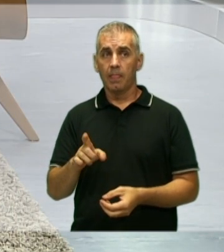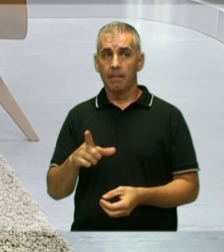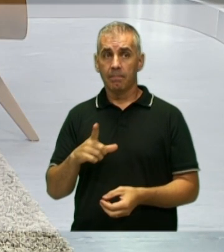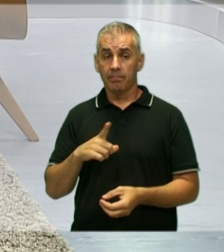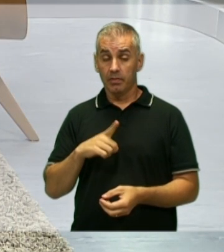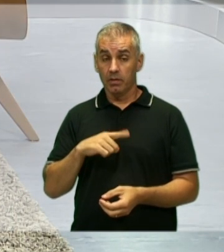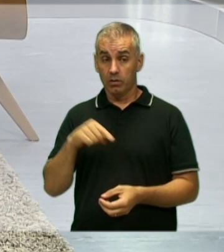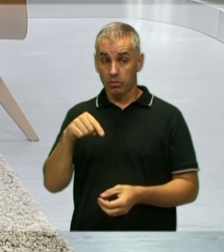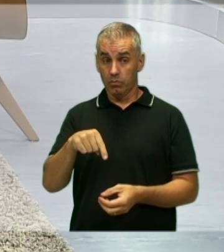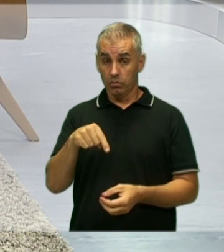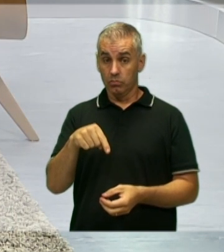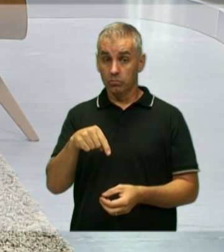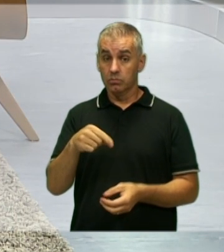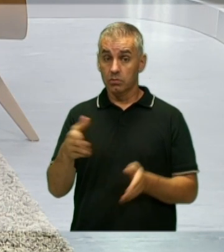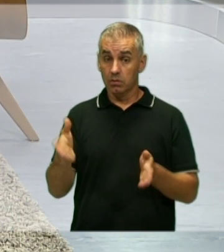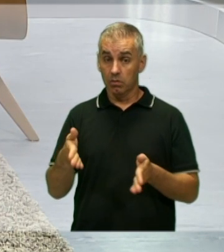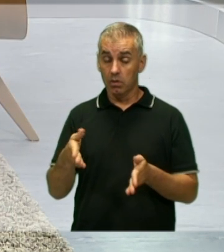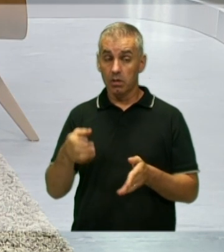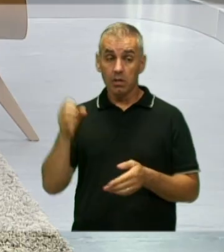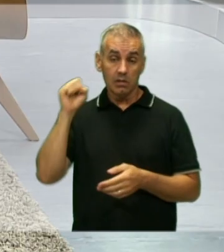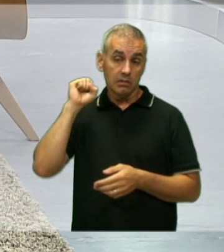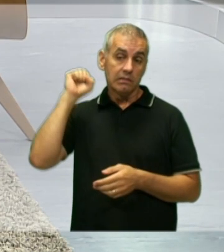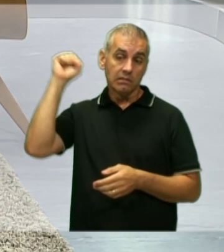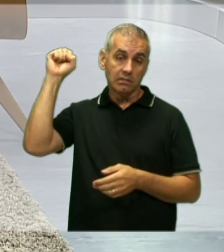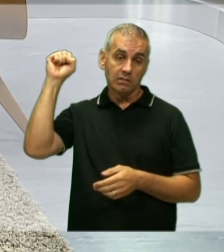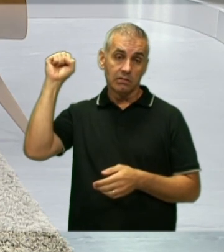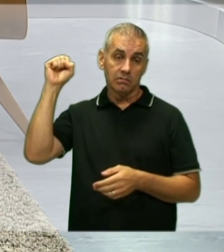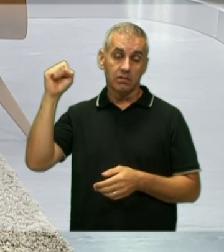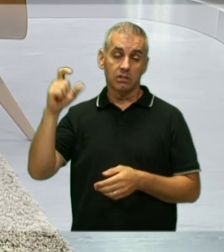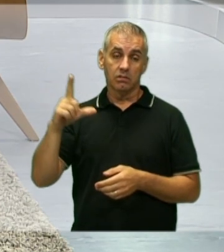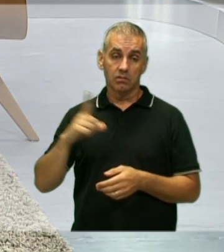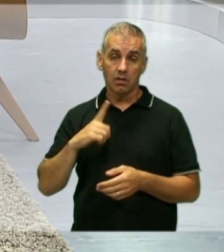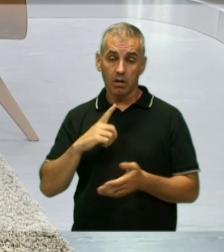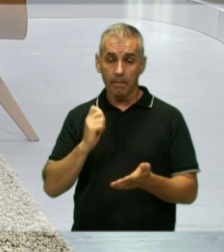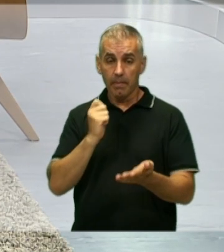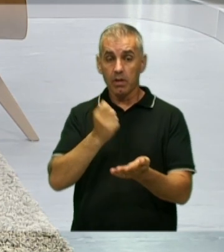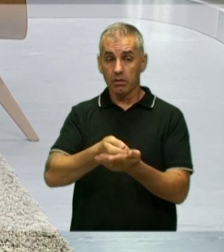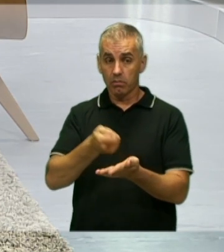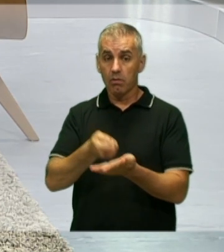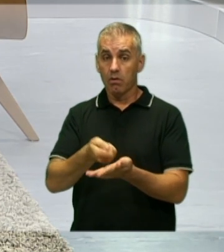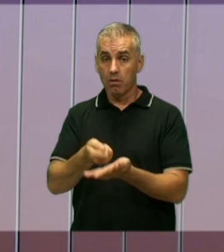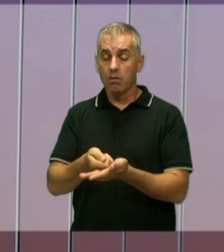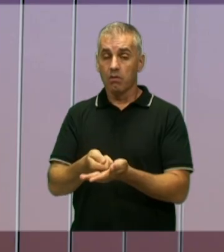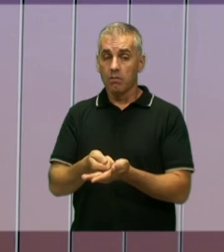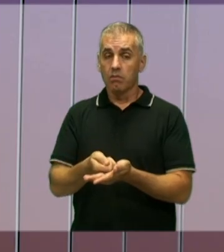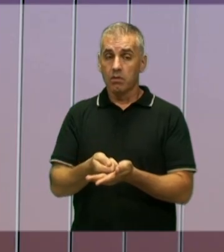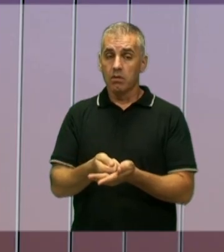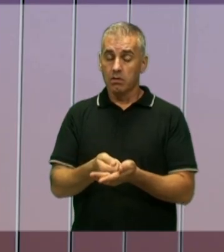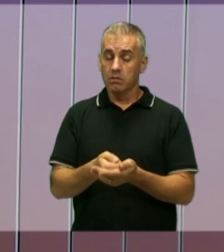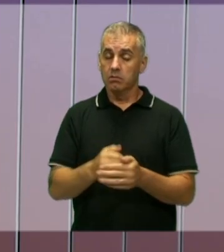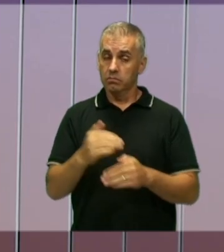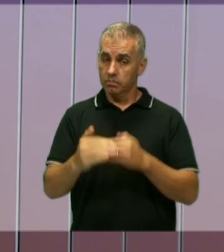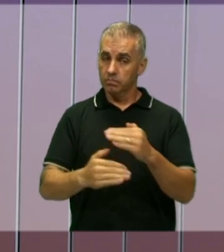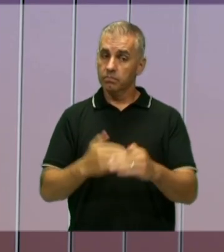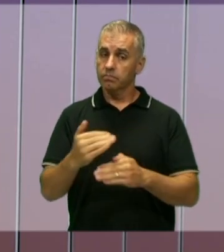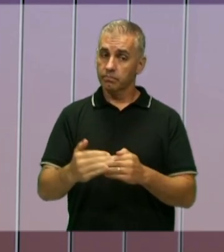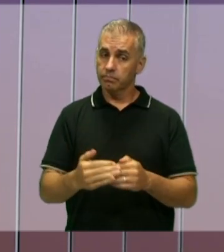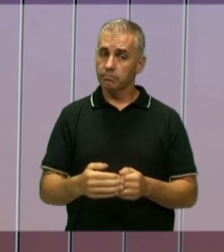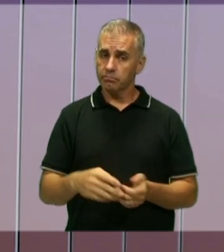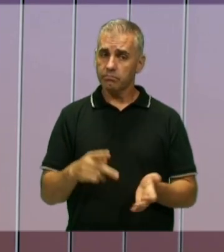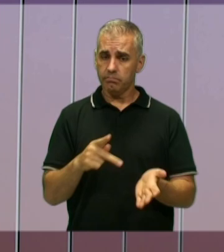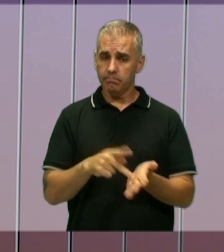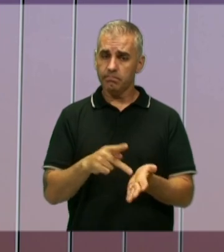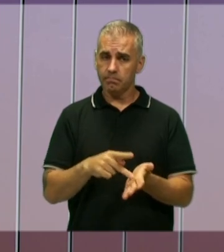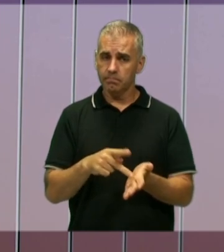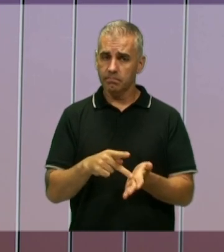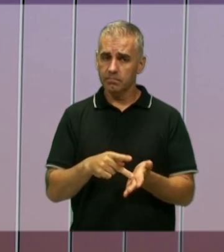no final do mês de abril, já está trabalhando nos trâmites para comprar e finalizar o processo. Já está. Na verdade, tudo isso era para